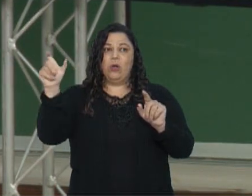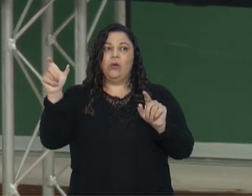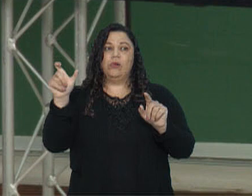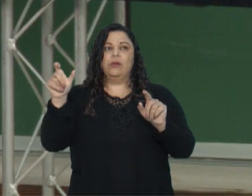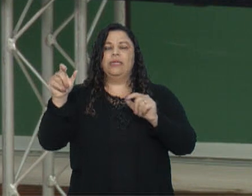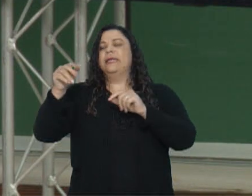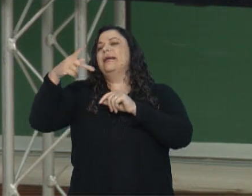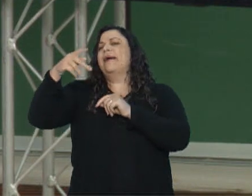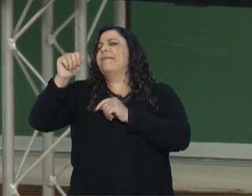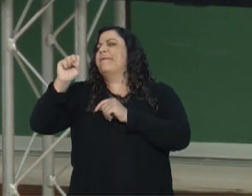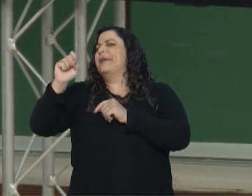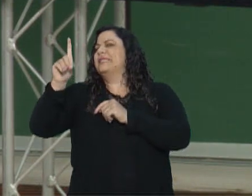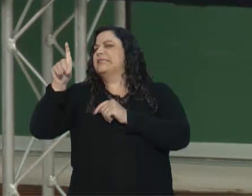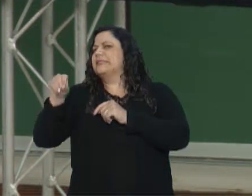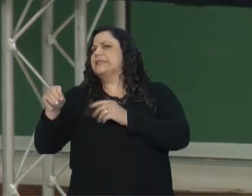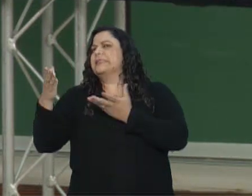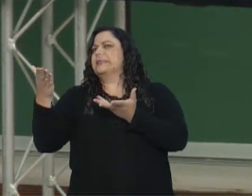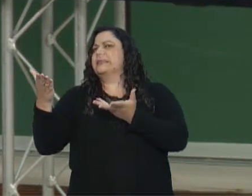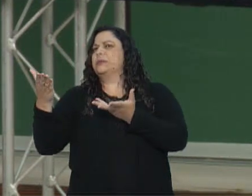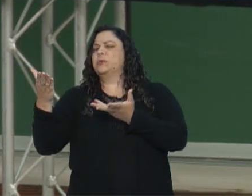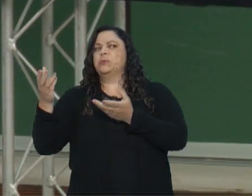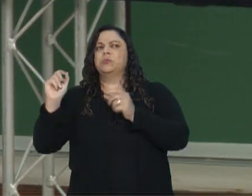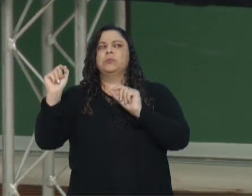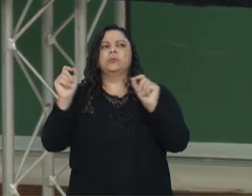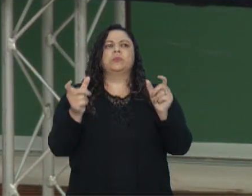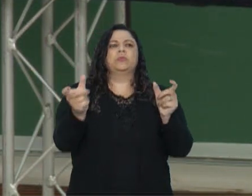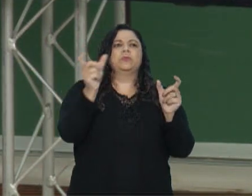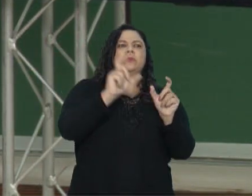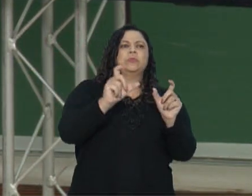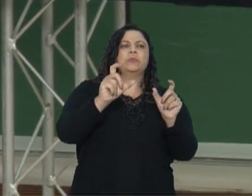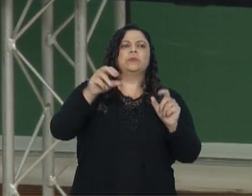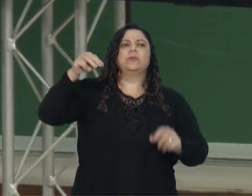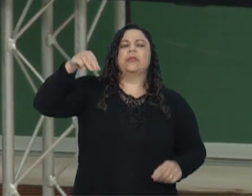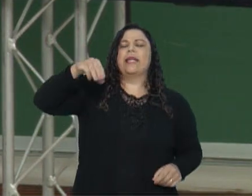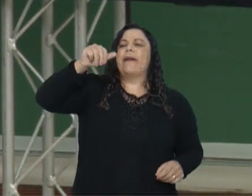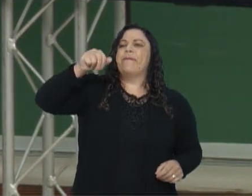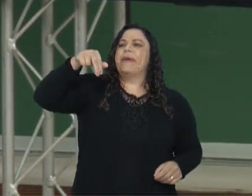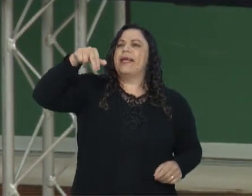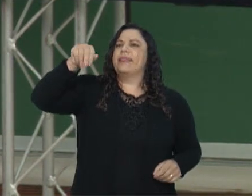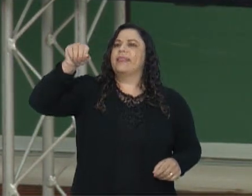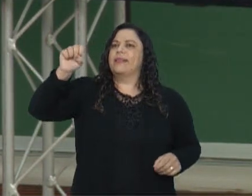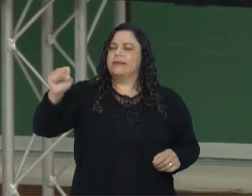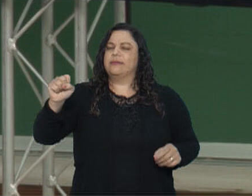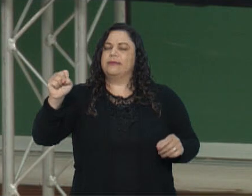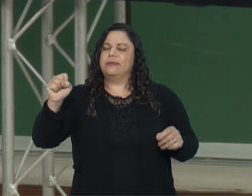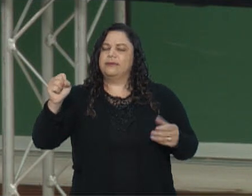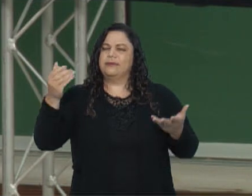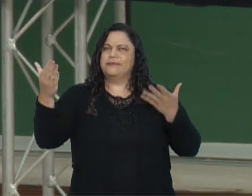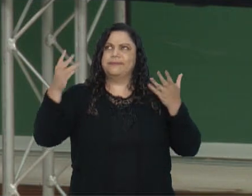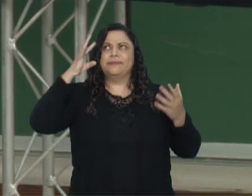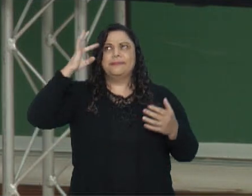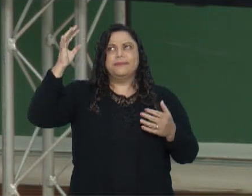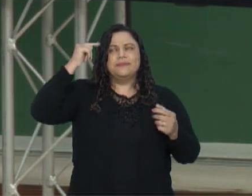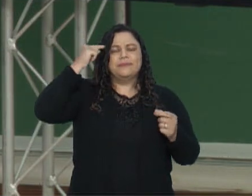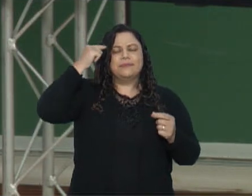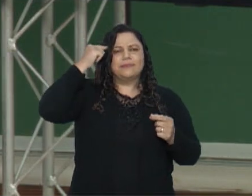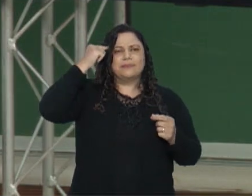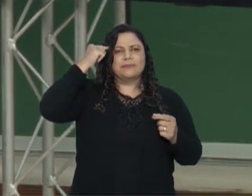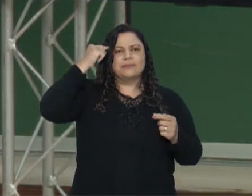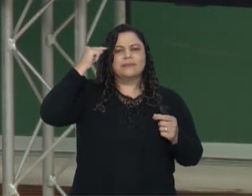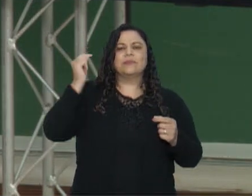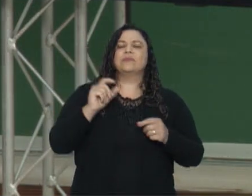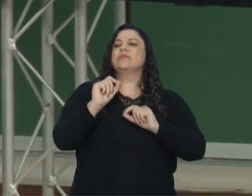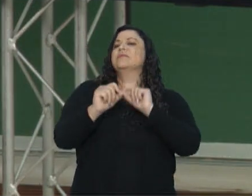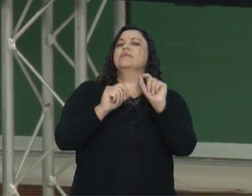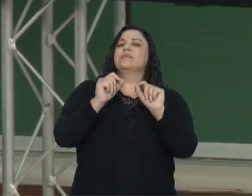mañana. Então a frase iniciaria dessa forma, passado mañana, aí imagine colocar primeiro o pronome